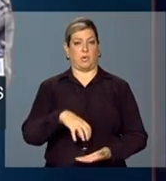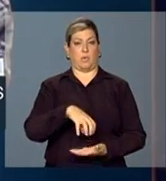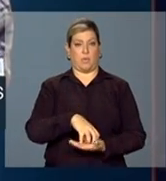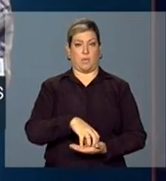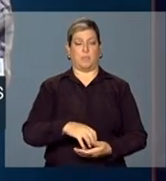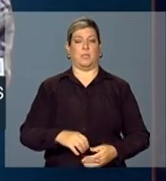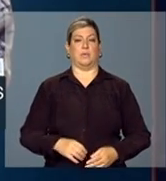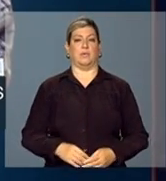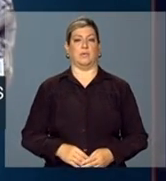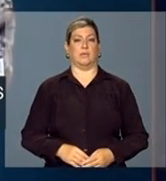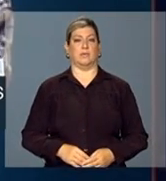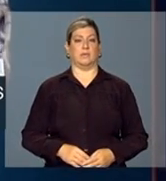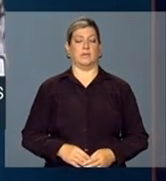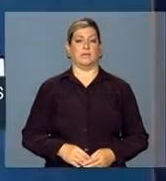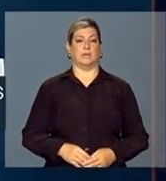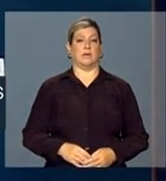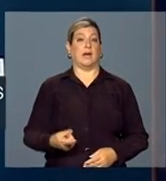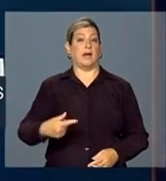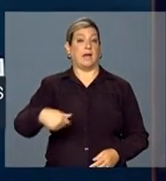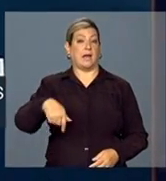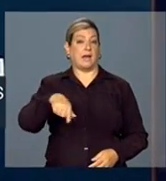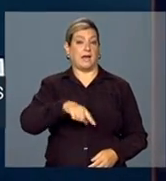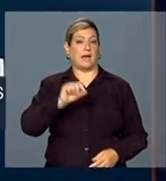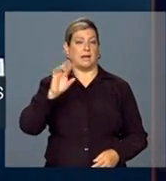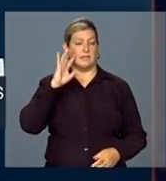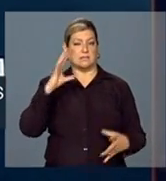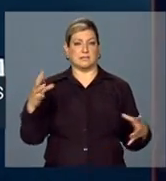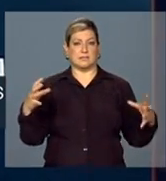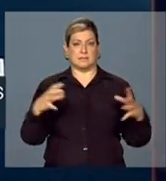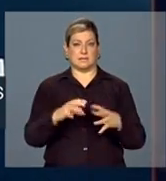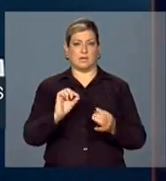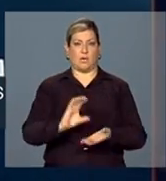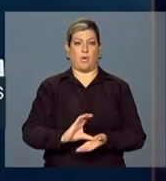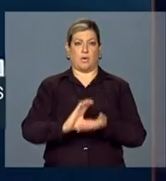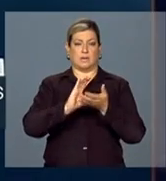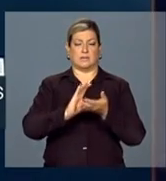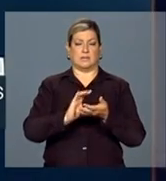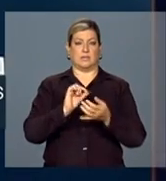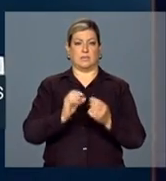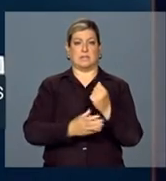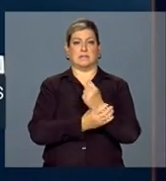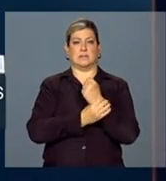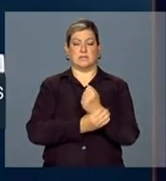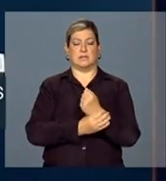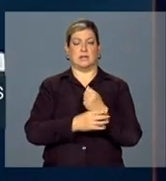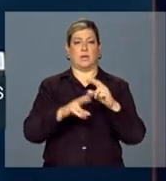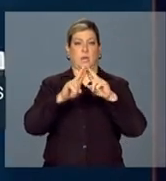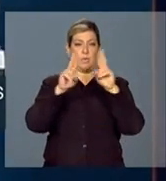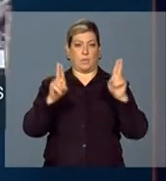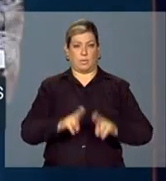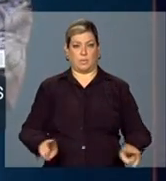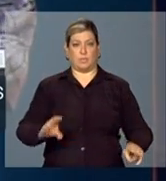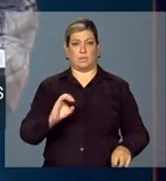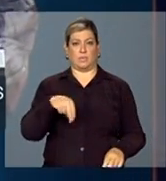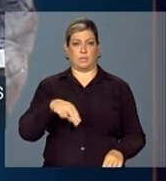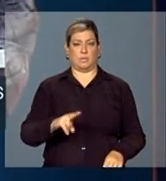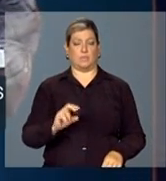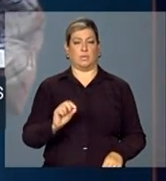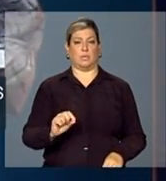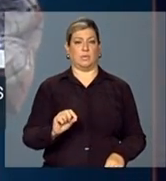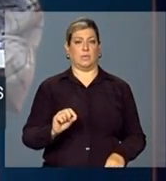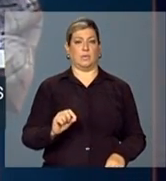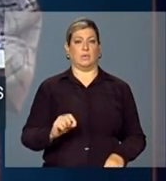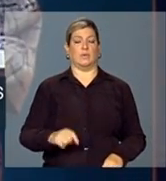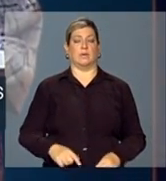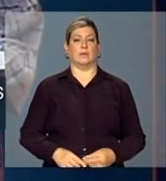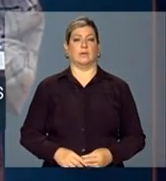é aquele dos integrantes do Conselho de Segurança das Nações Unidas, únicas